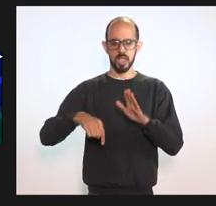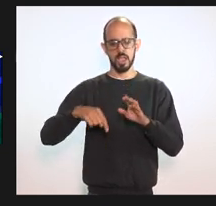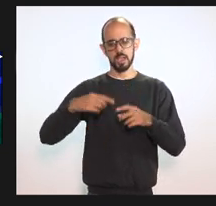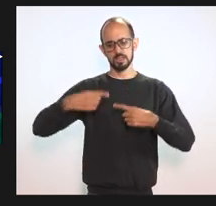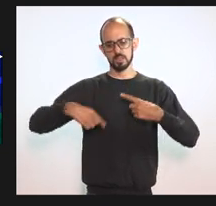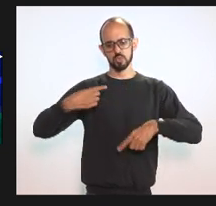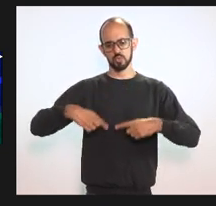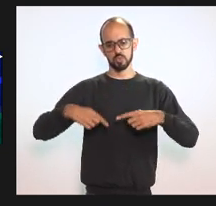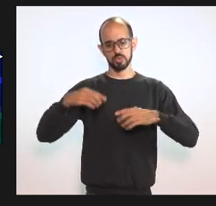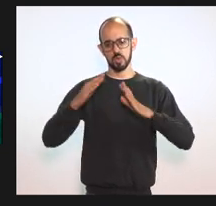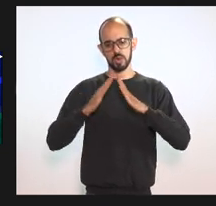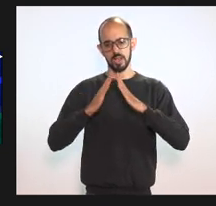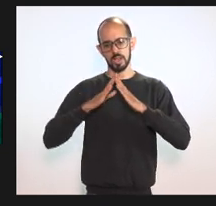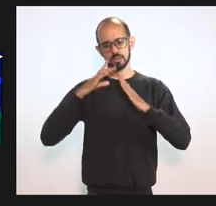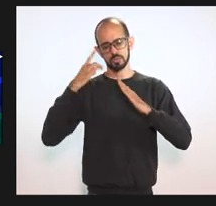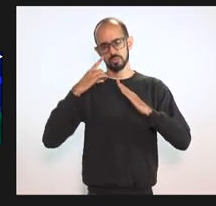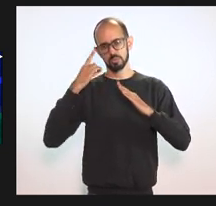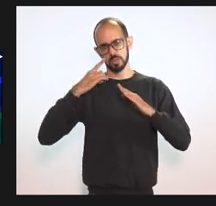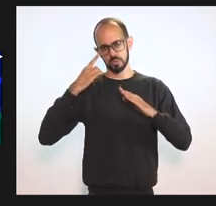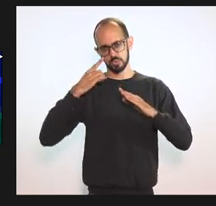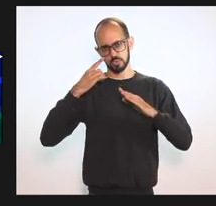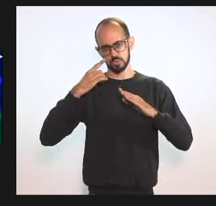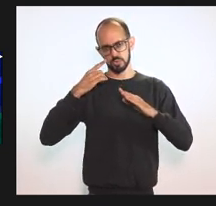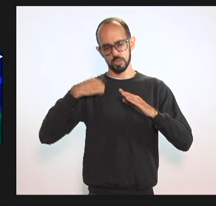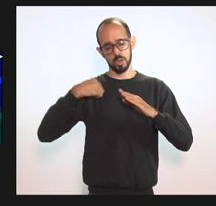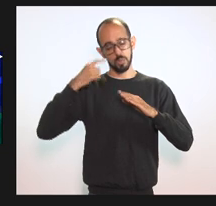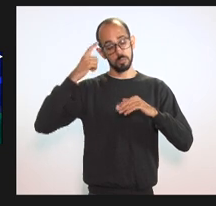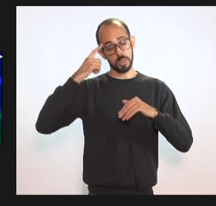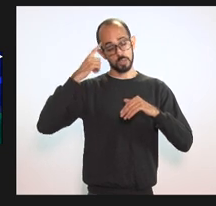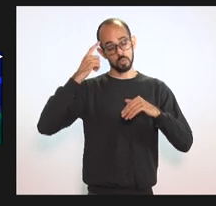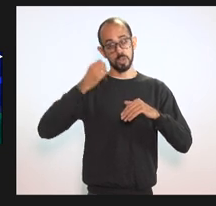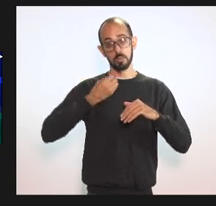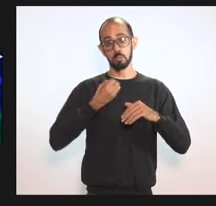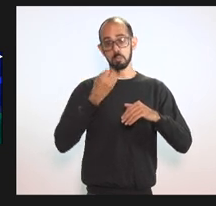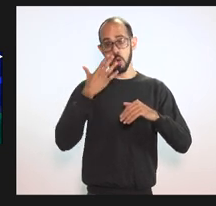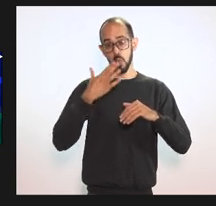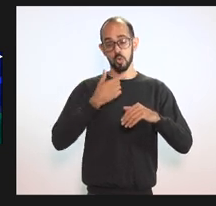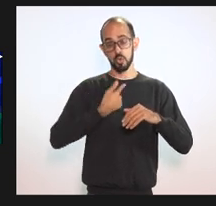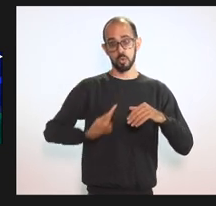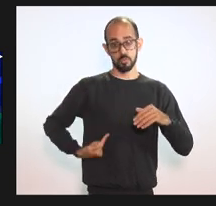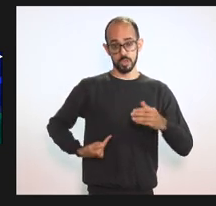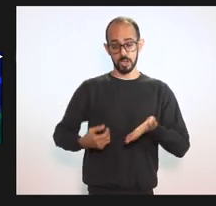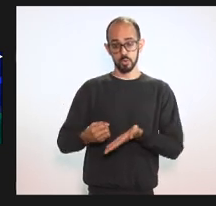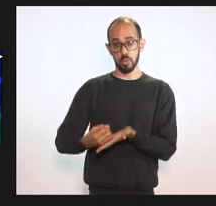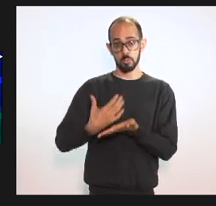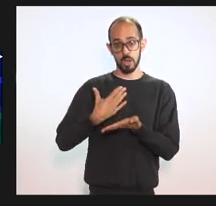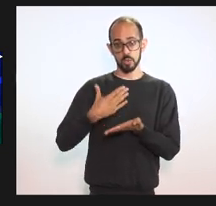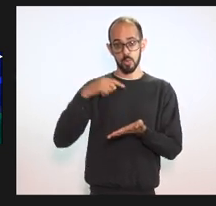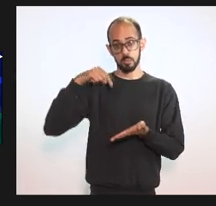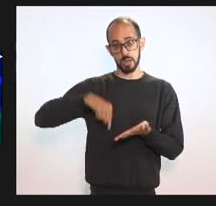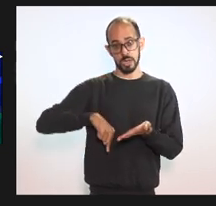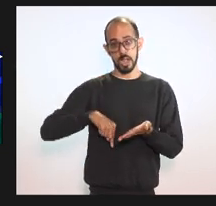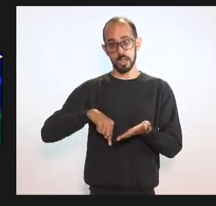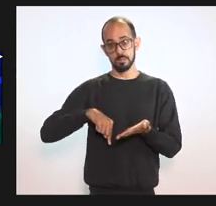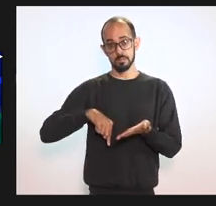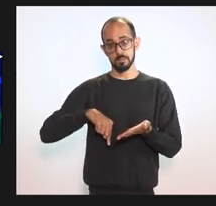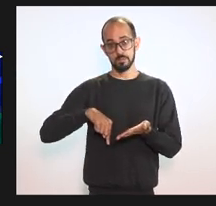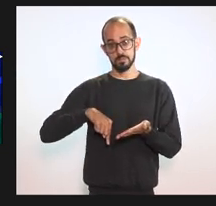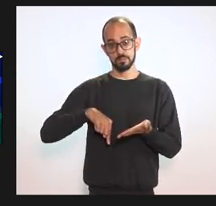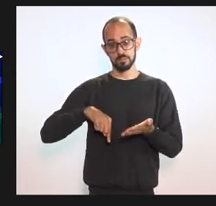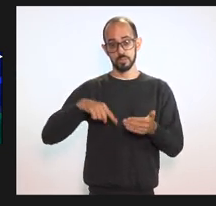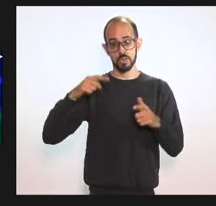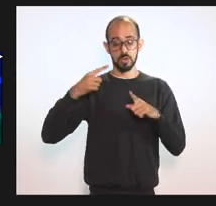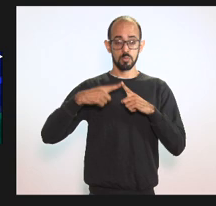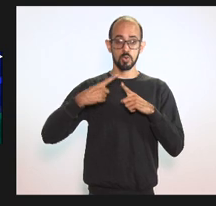né eu falo assim ó Que bom que o governador encaminhou a mensagem aqui para casa podia ter